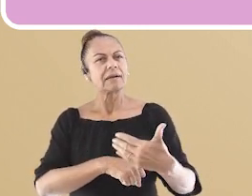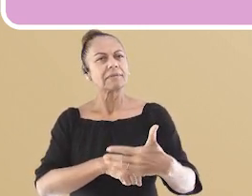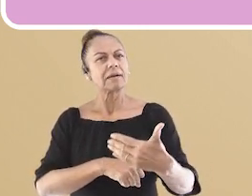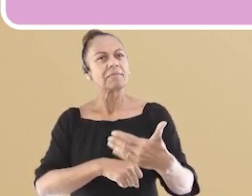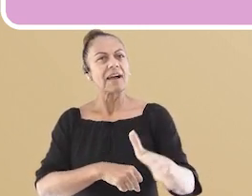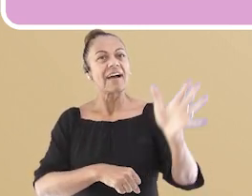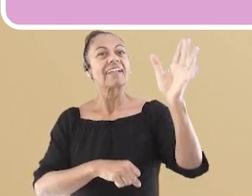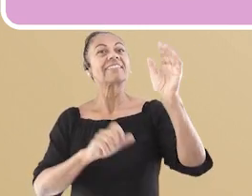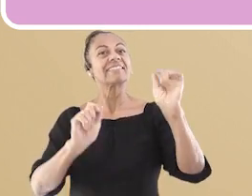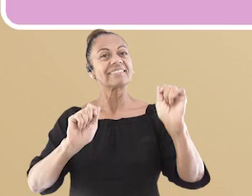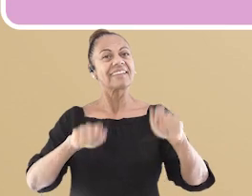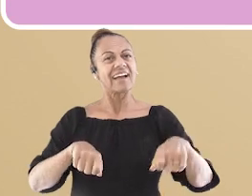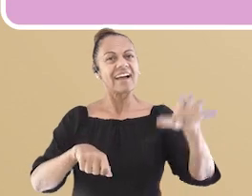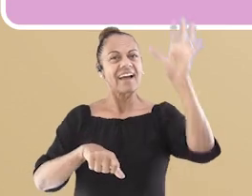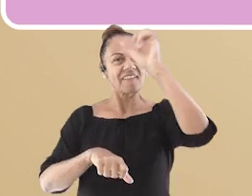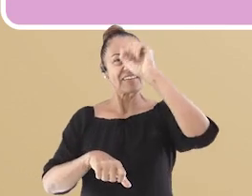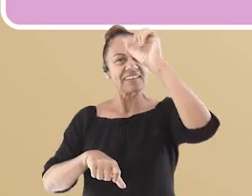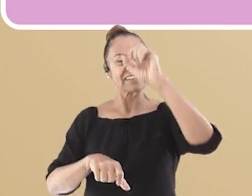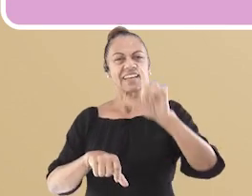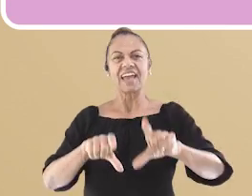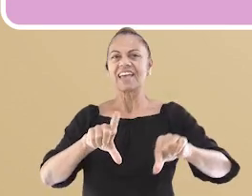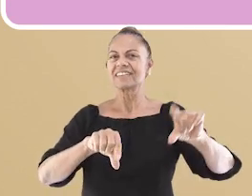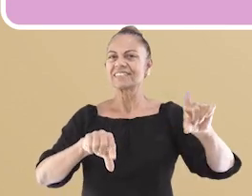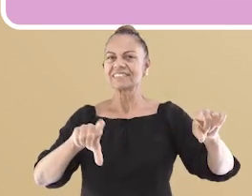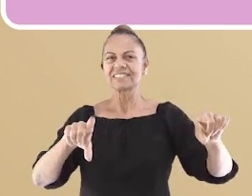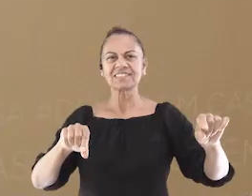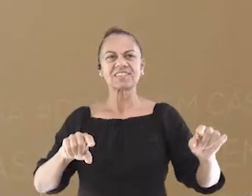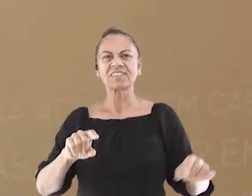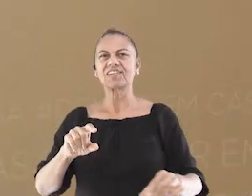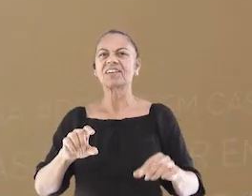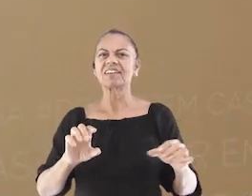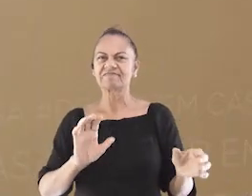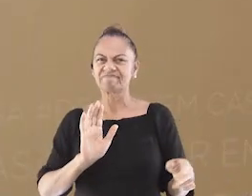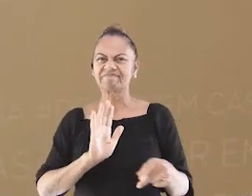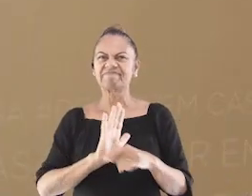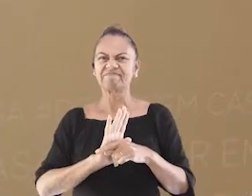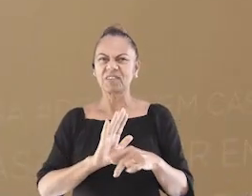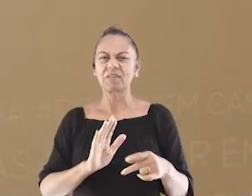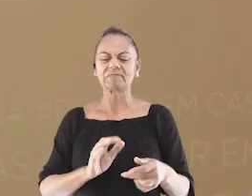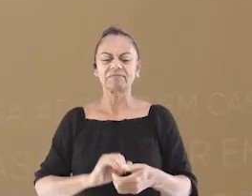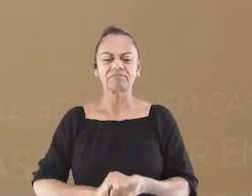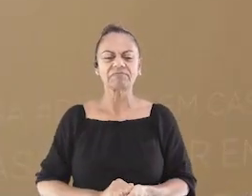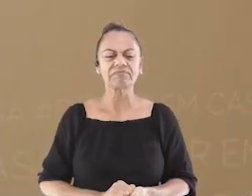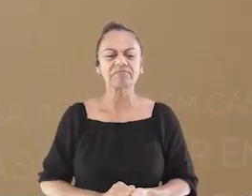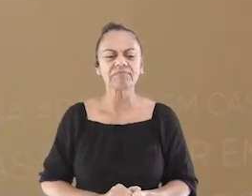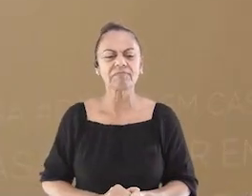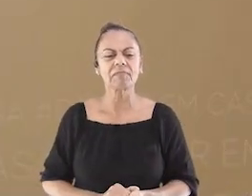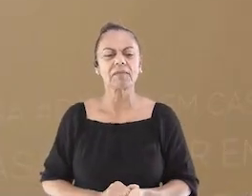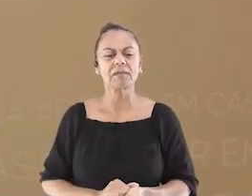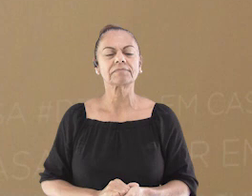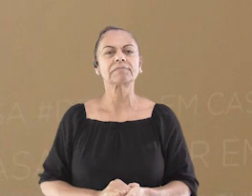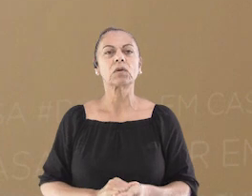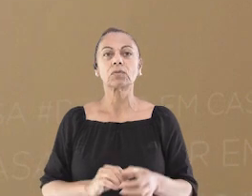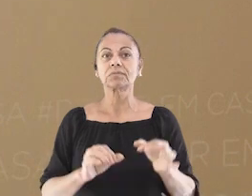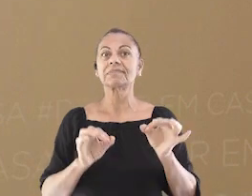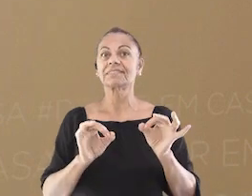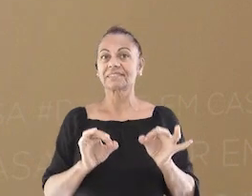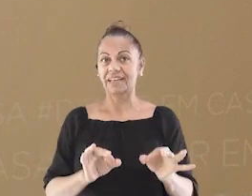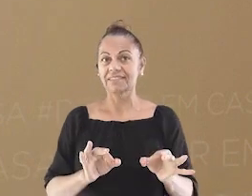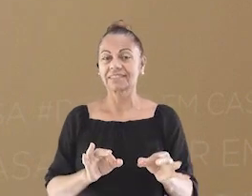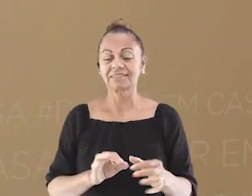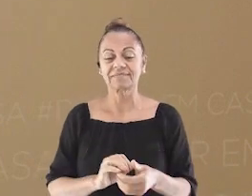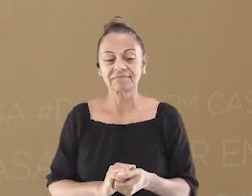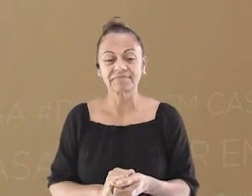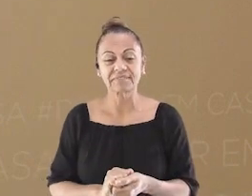fazer escolhas apropriadas. Essas escolhas vão determinar nossas decisões e